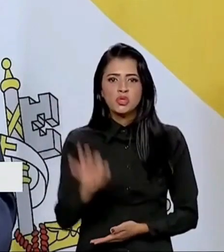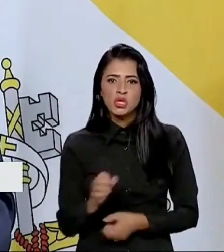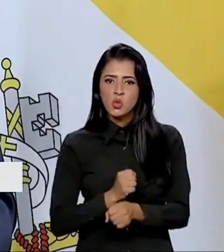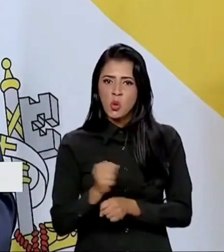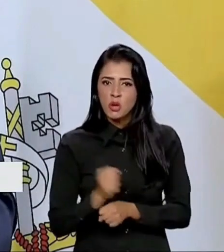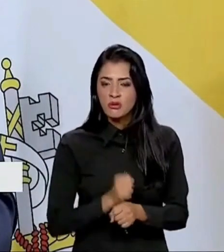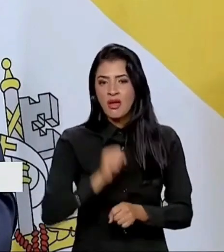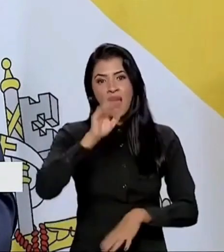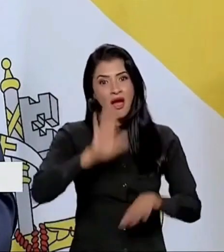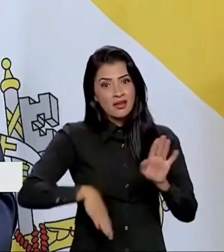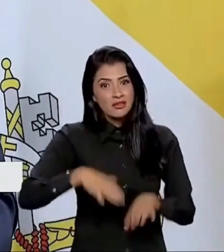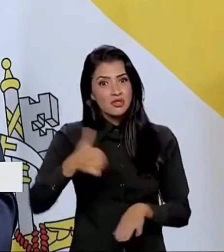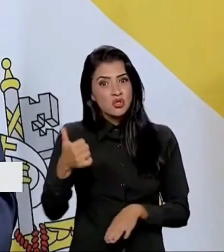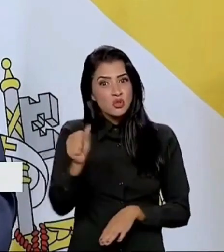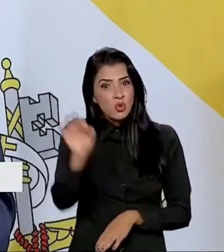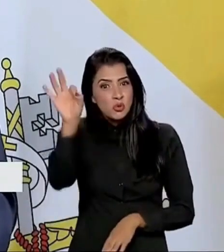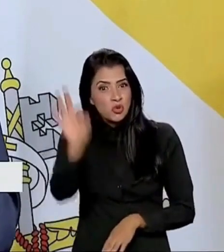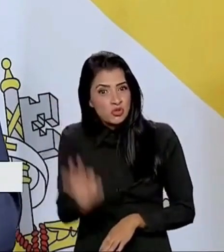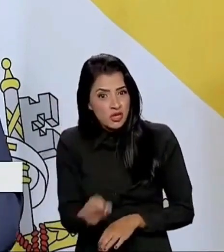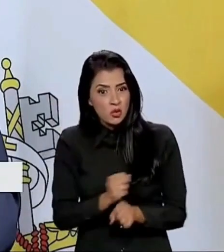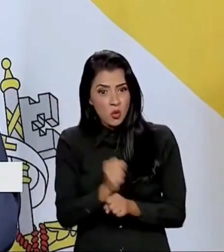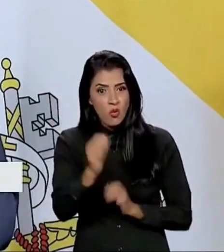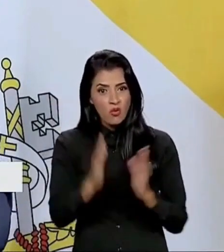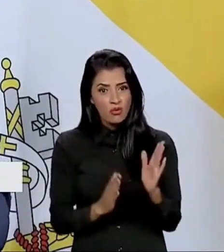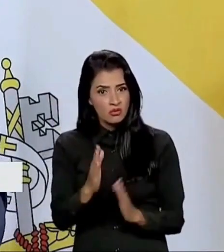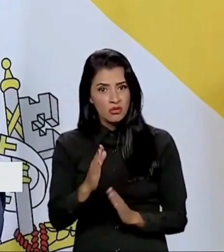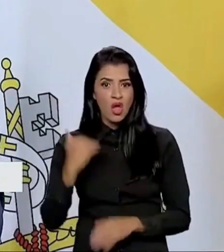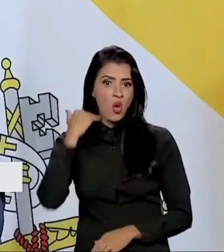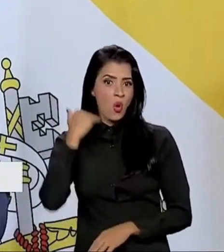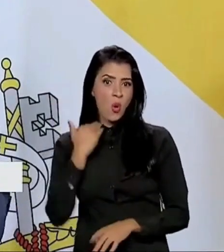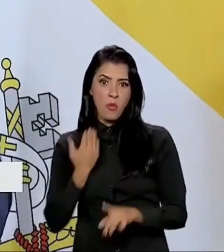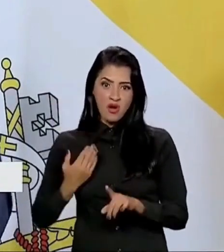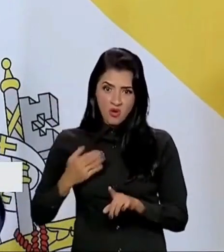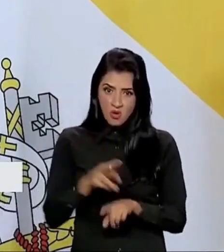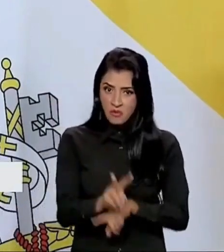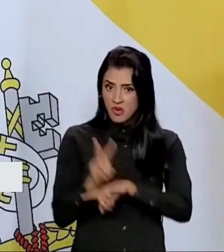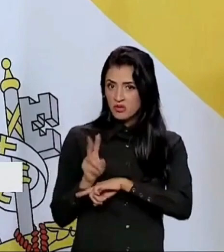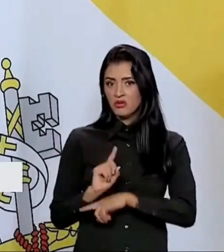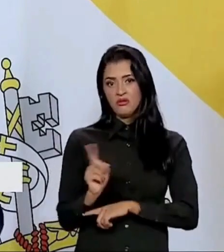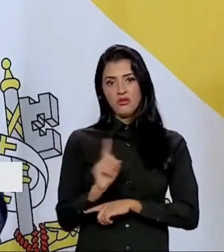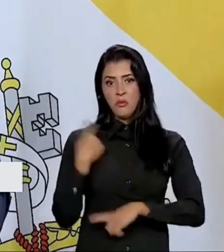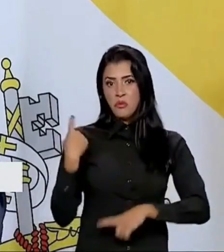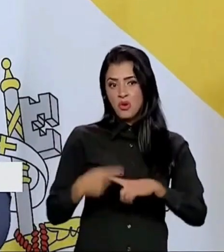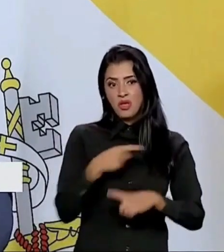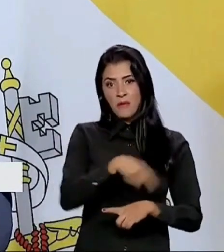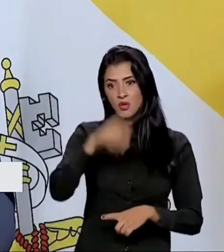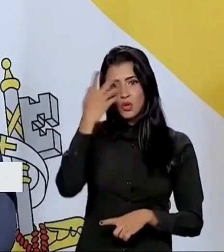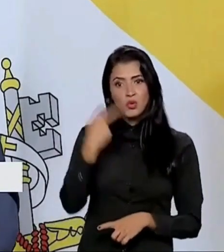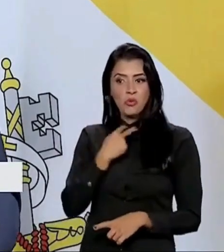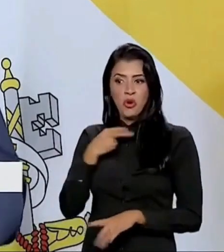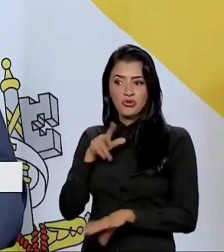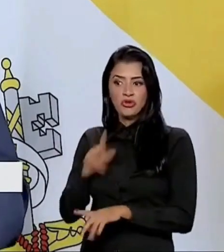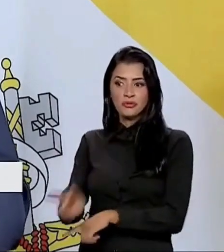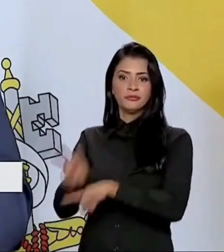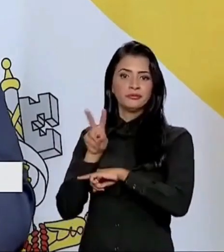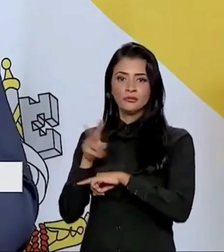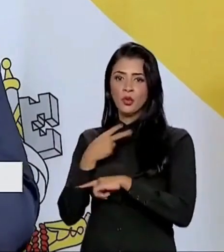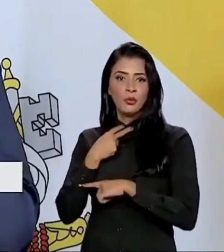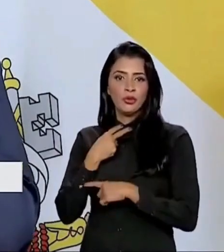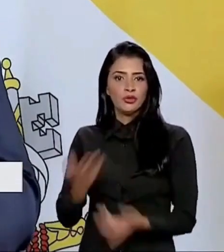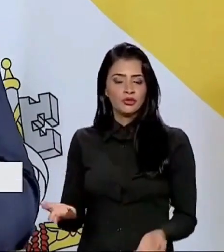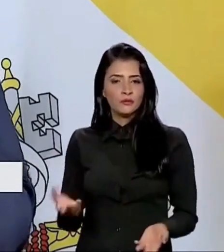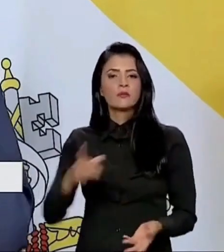vezes 18% ao ano. Os bancos não estão emprestando dinheiro porque ninguém pode tomar dinheiro. Nós